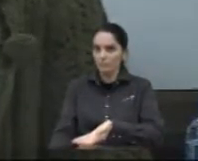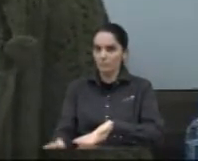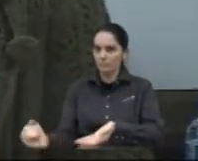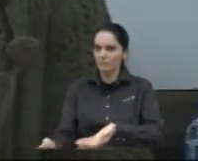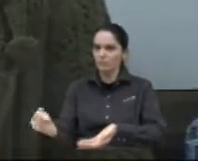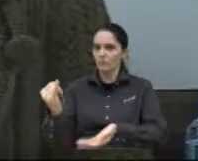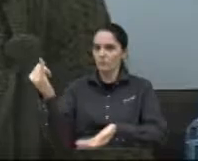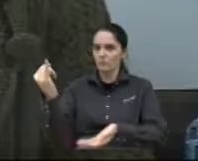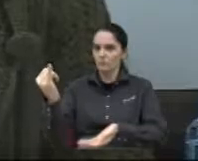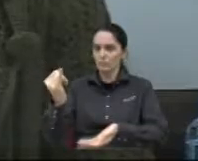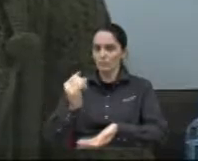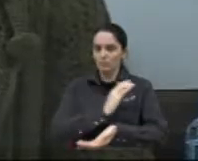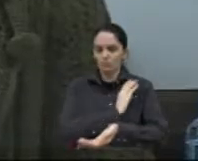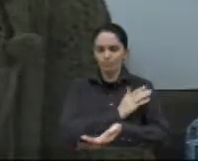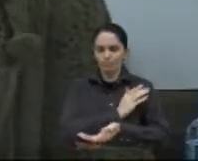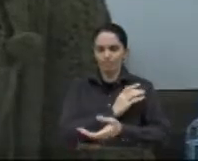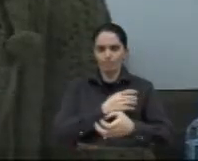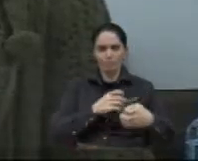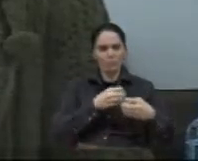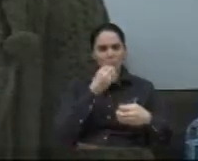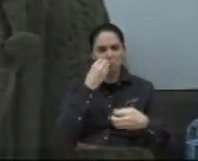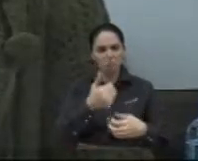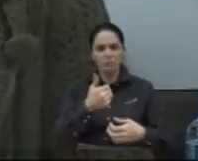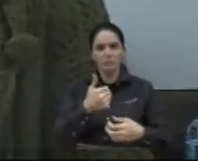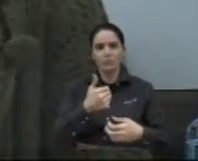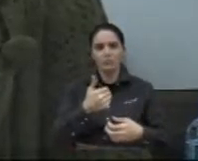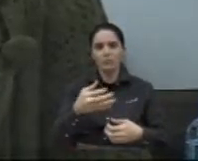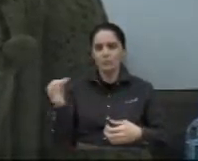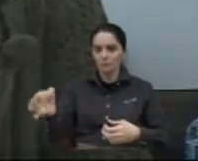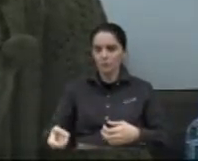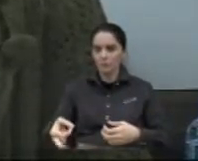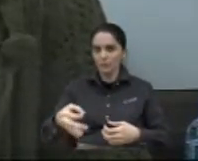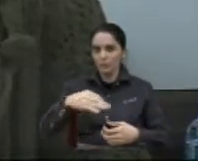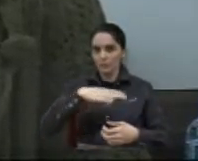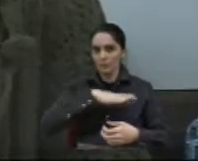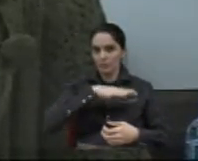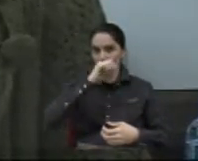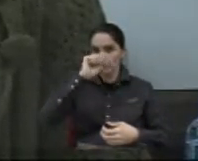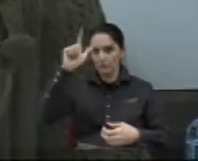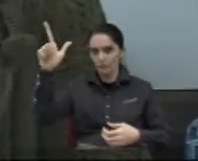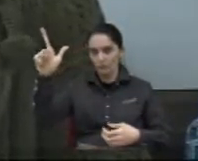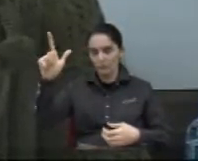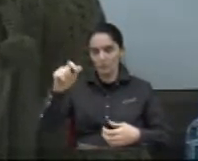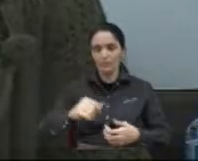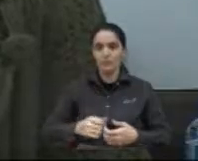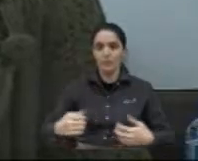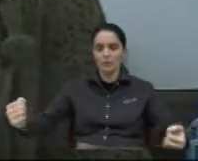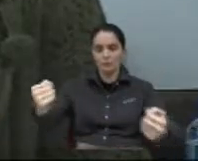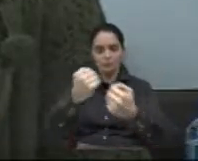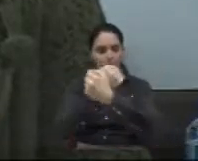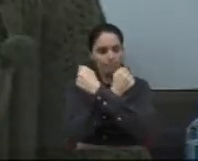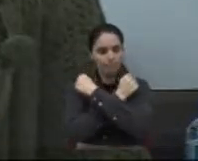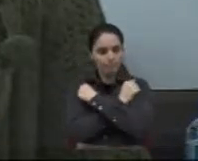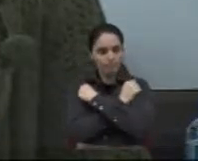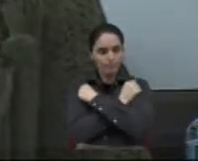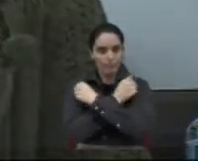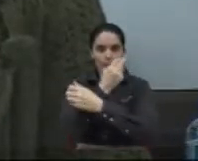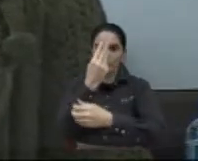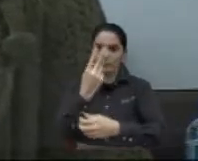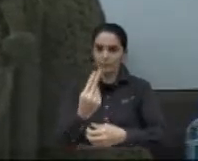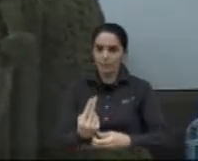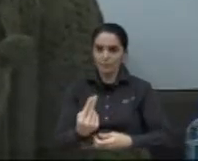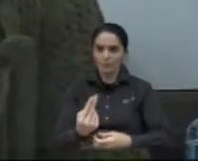a certeza de que Limeira o recebe de braços abertos como filho dessa terra,